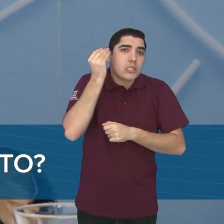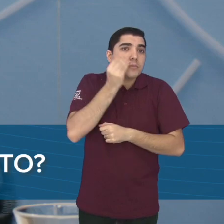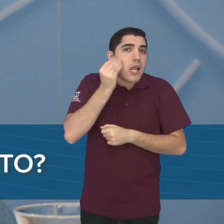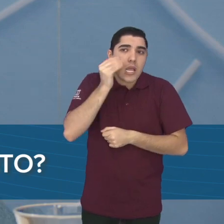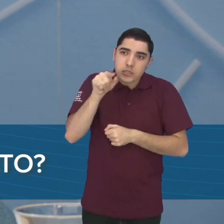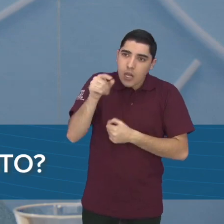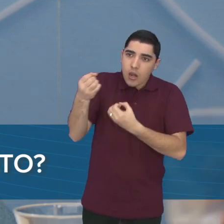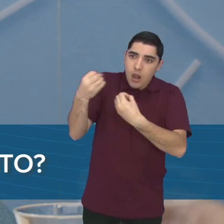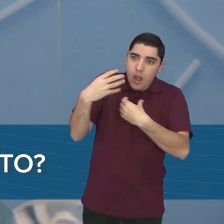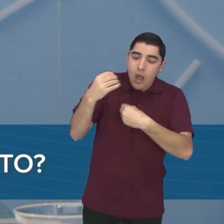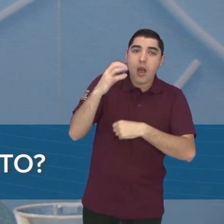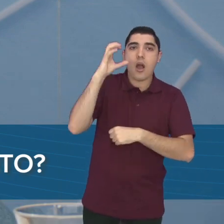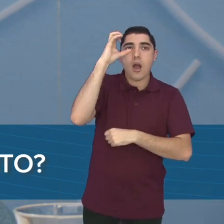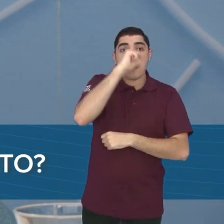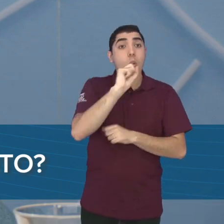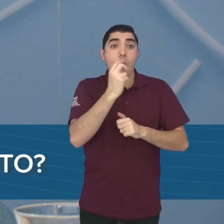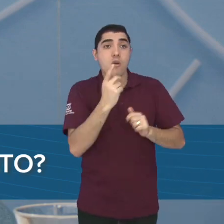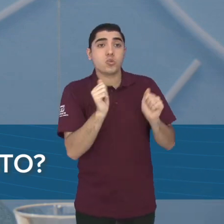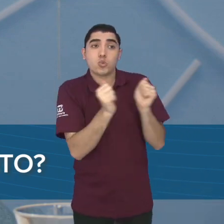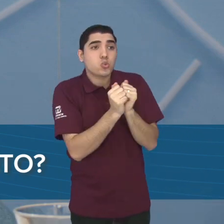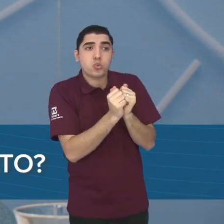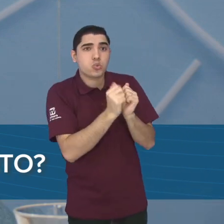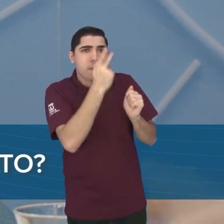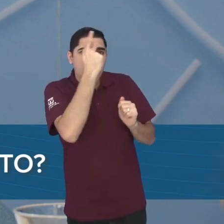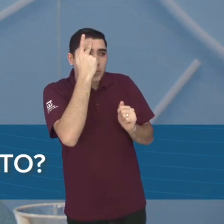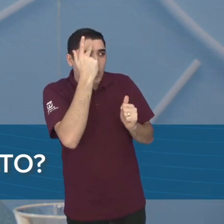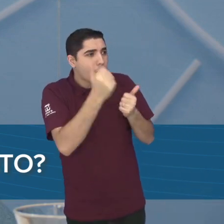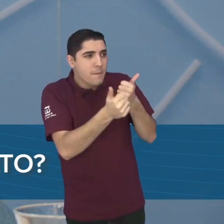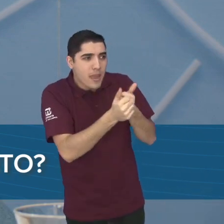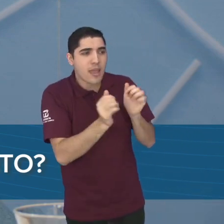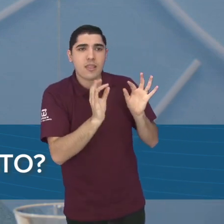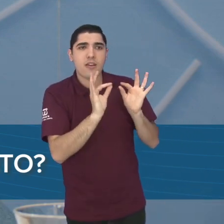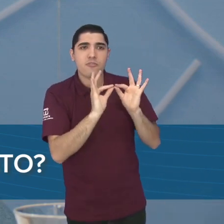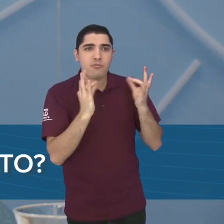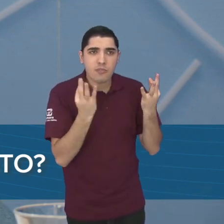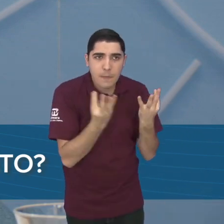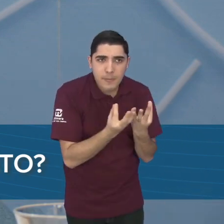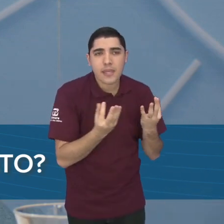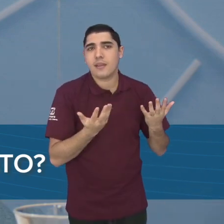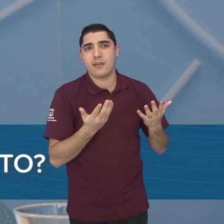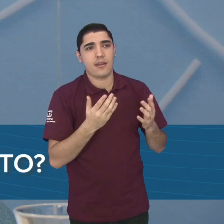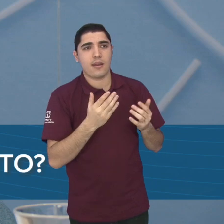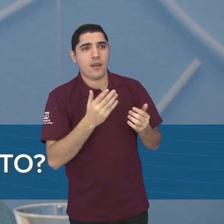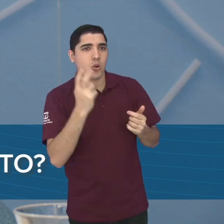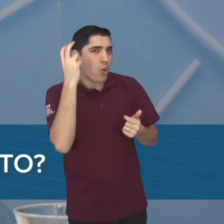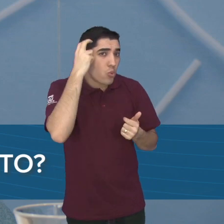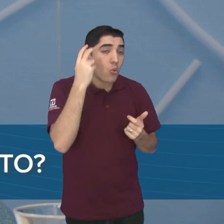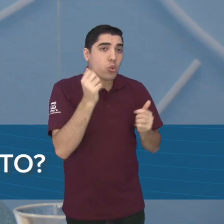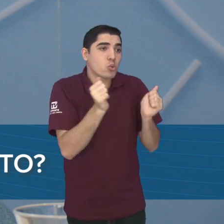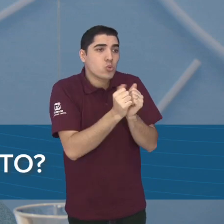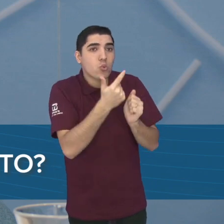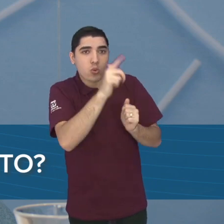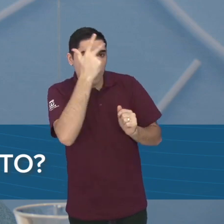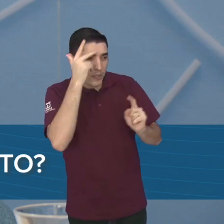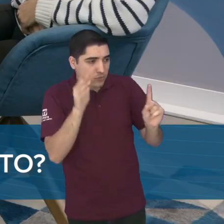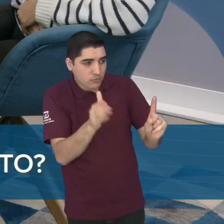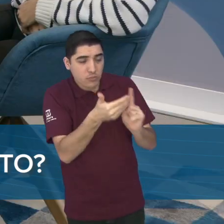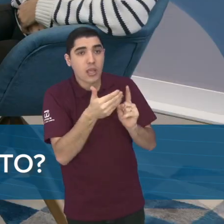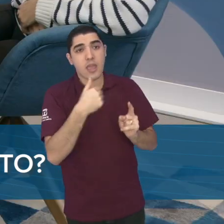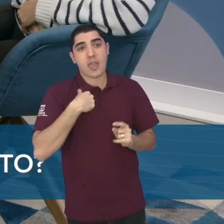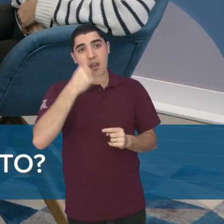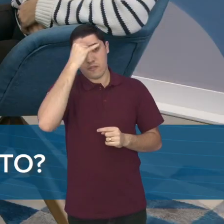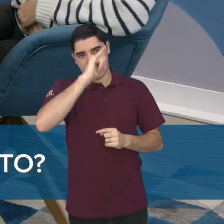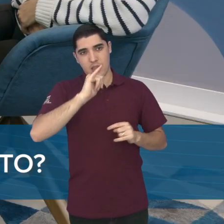aprender com quem está próximo, né, aprender com a cultura também, né, em que se está inserido, é uma forma talvez de não sofrer e